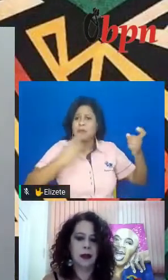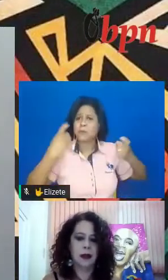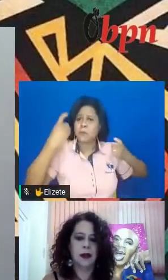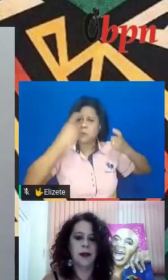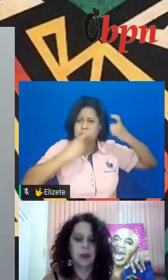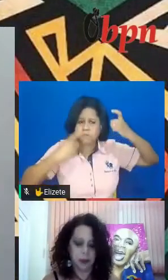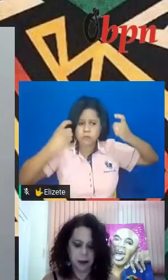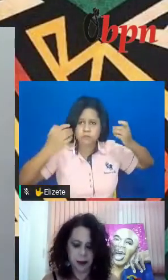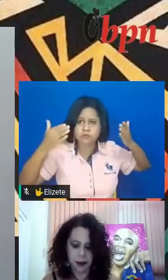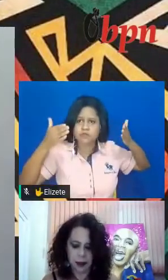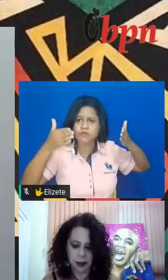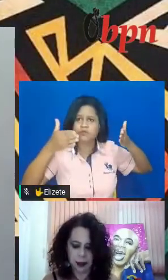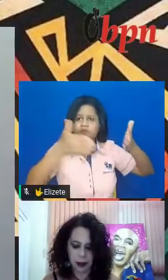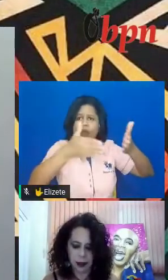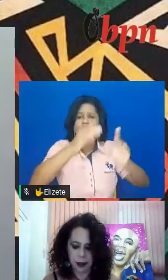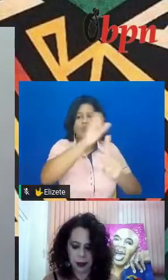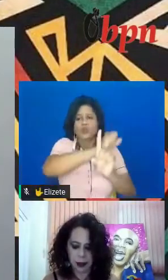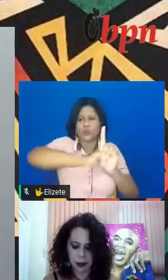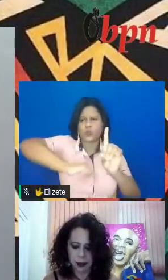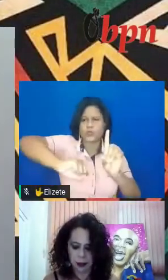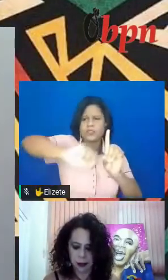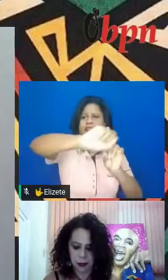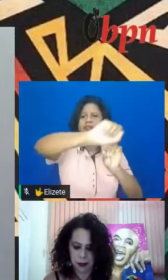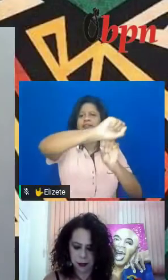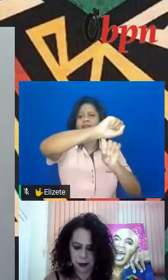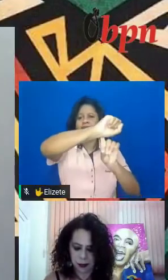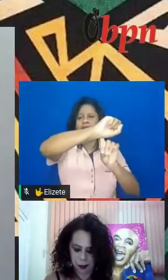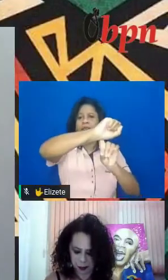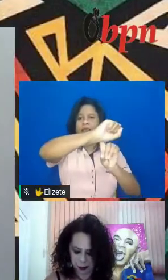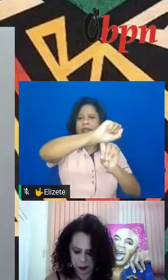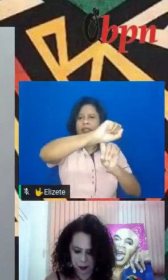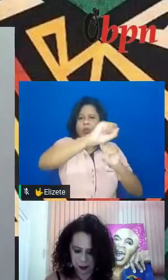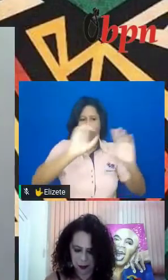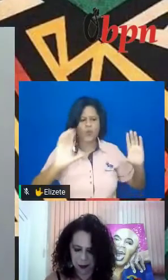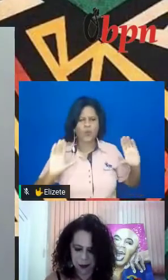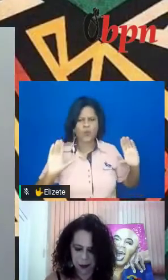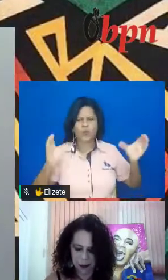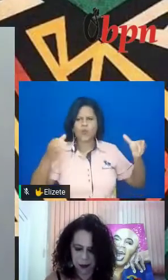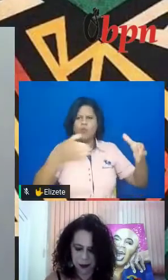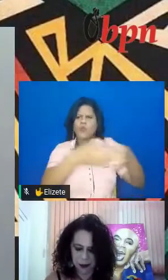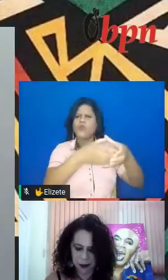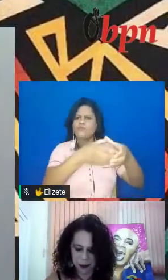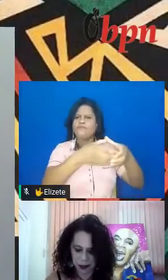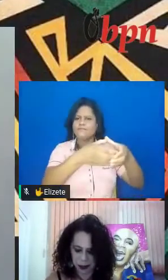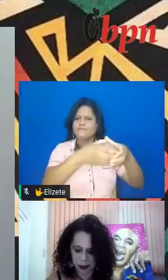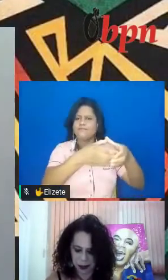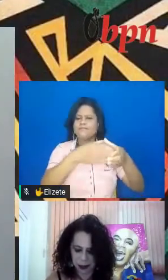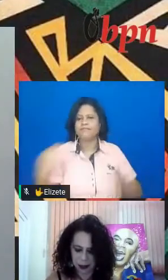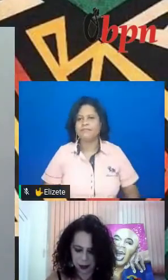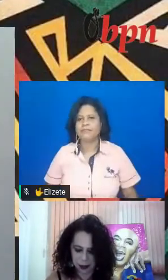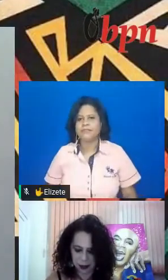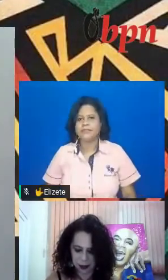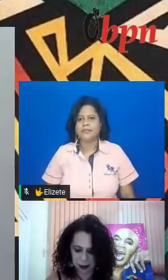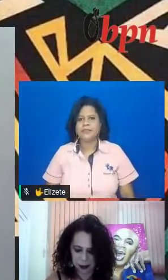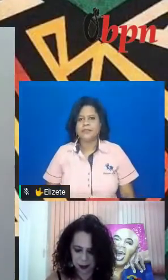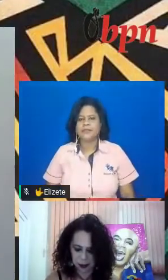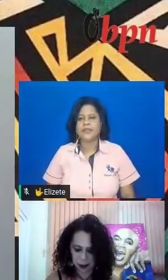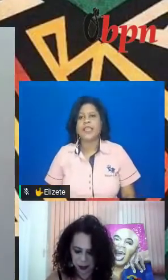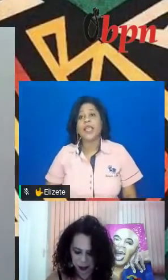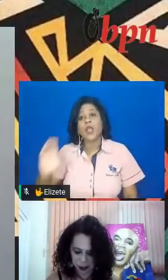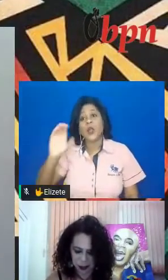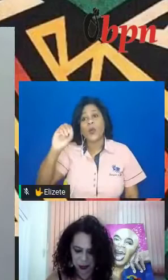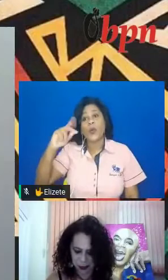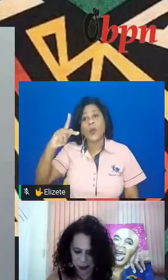o social, né? Tem essa preocupação com o coletivo. Então, estar no COPENHE é sempre